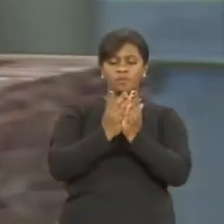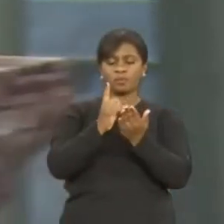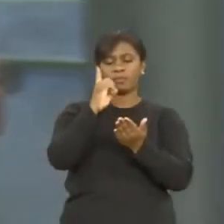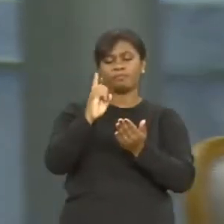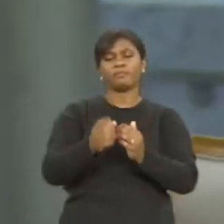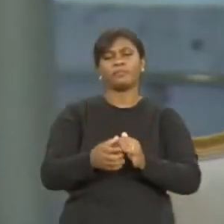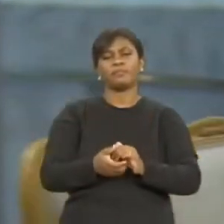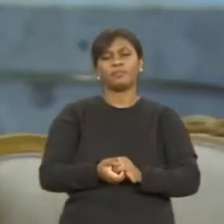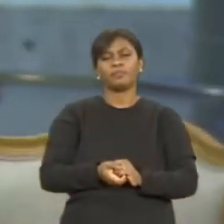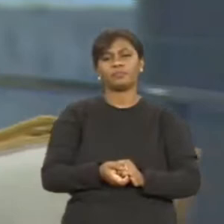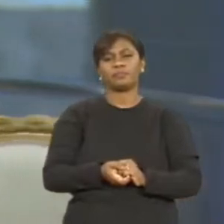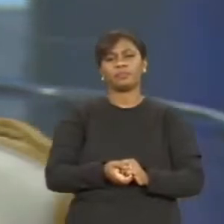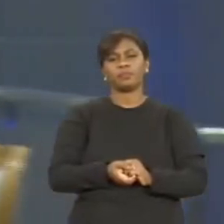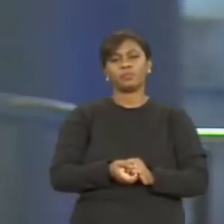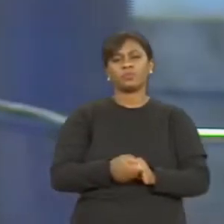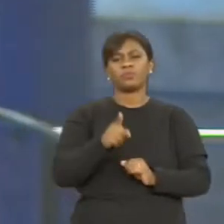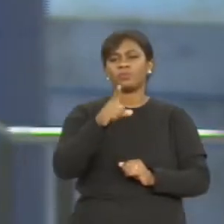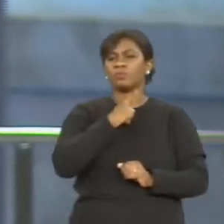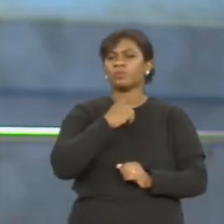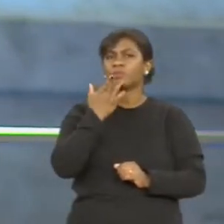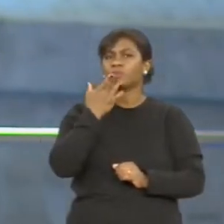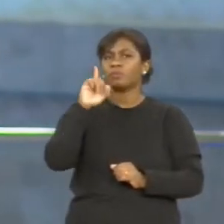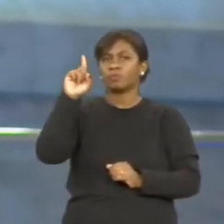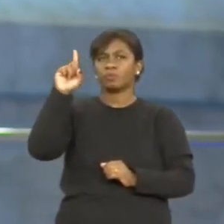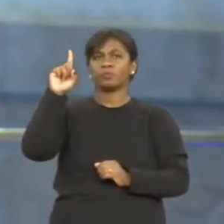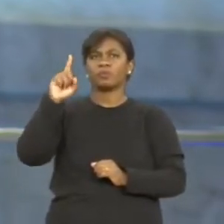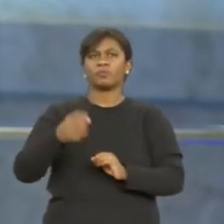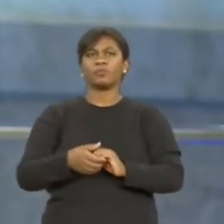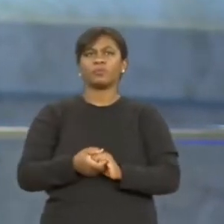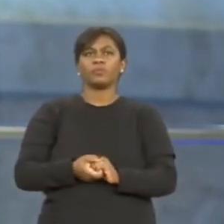Deus. Você tem temor.